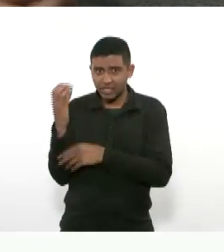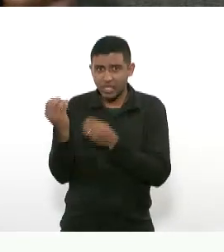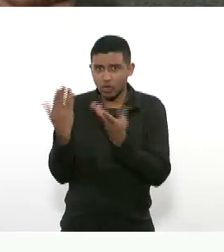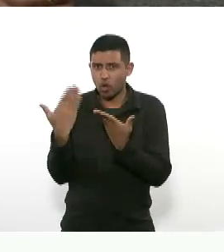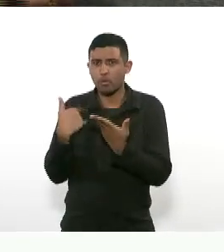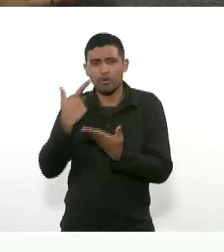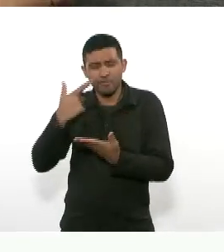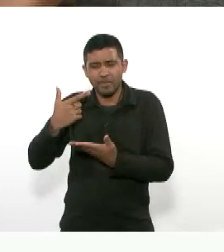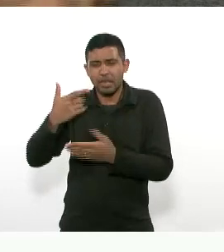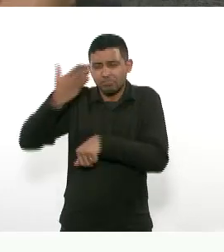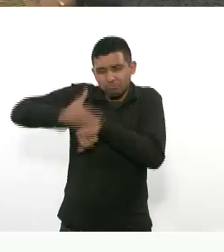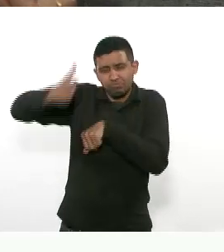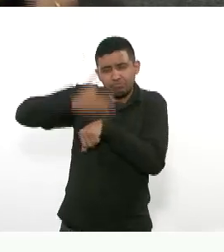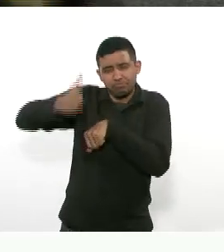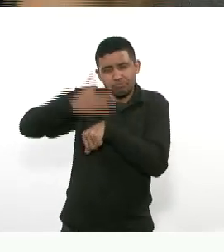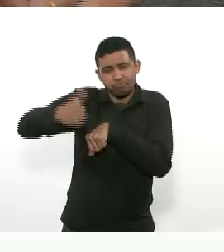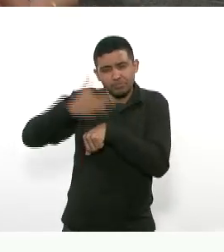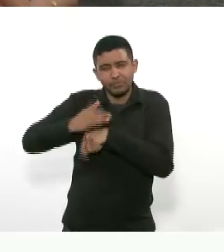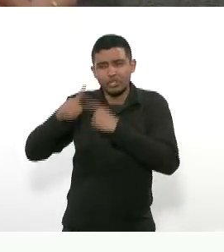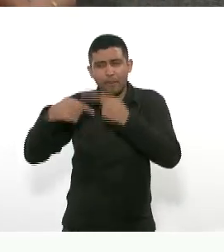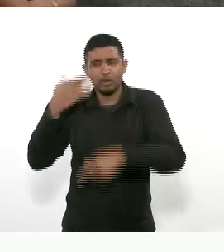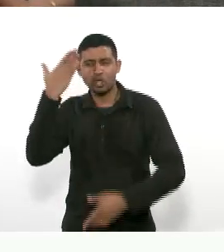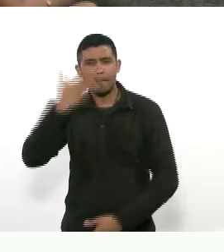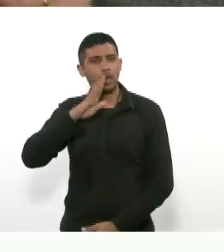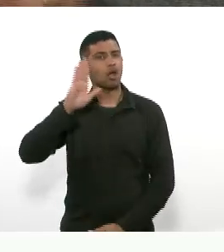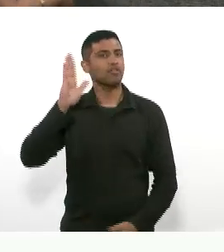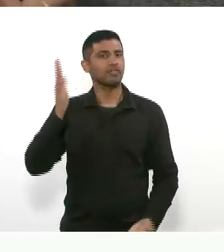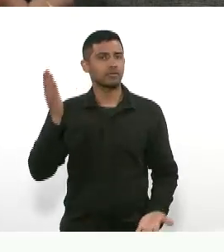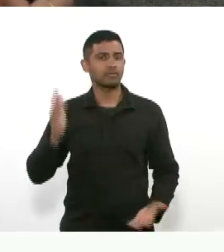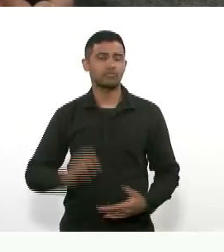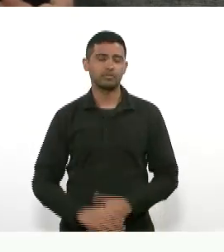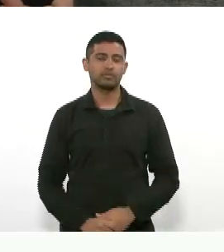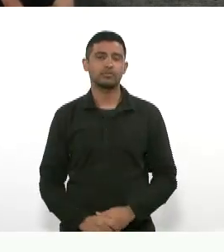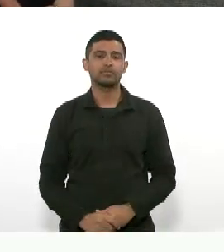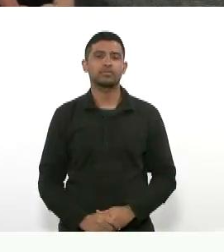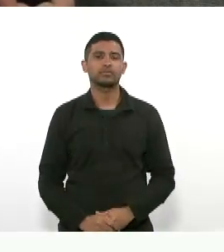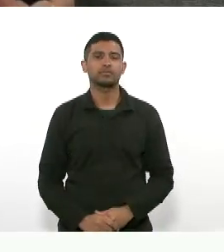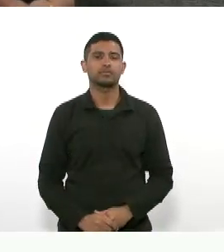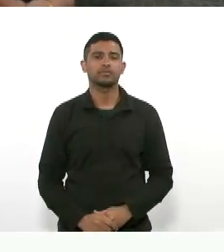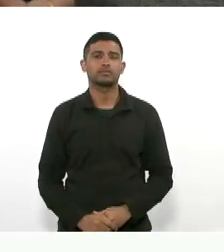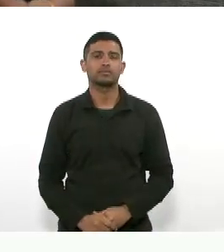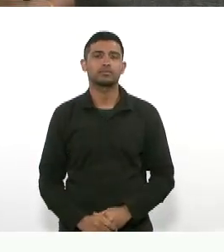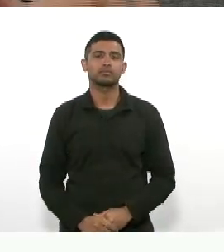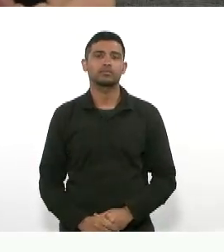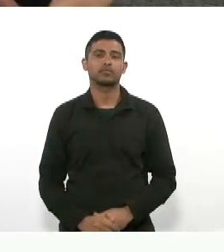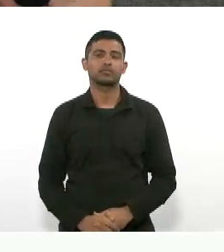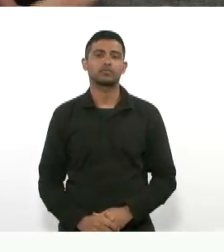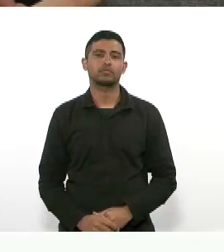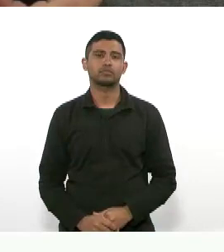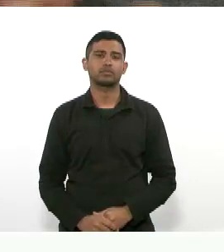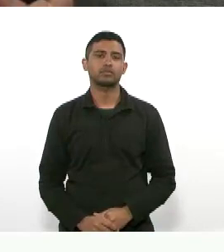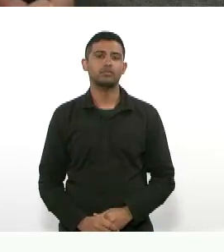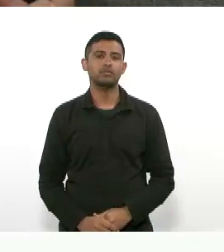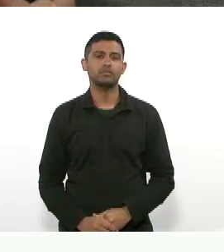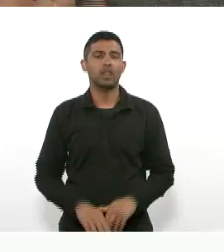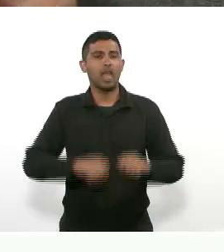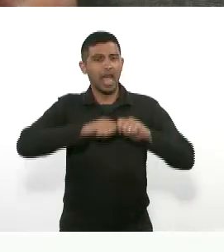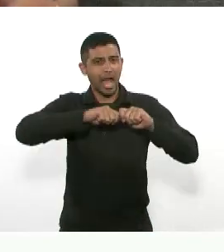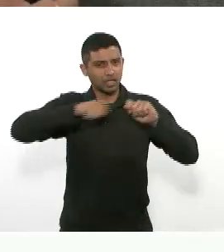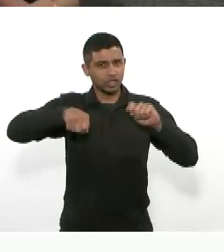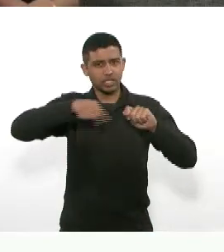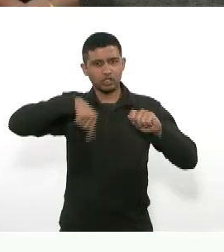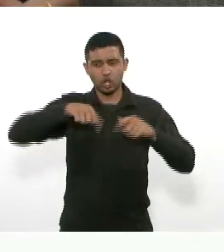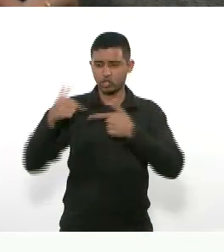Você pratica metodologias que podem ser comprovadas posteriormente. Bom, a Associação de Papiloscopia está à